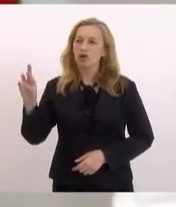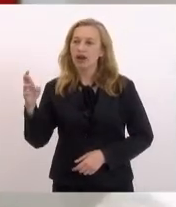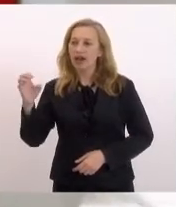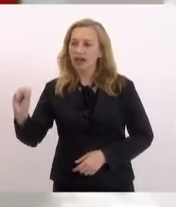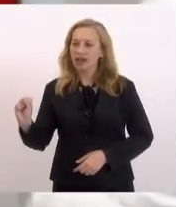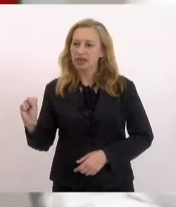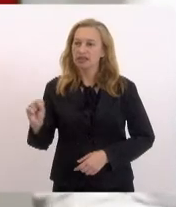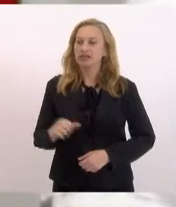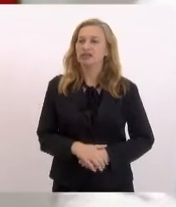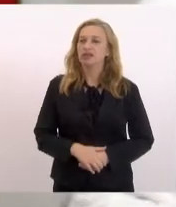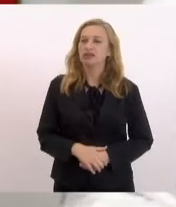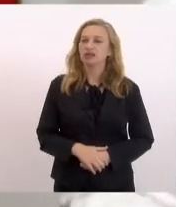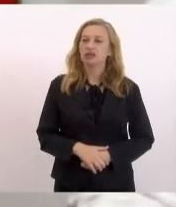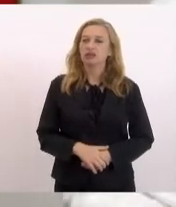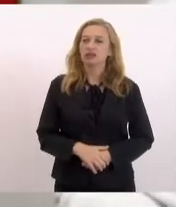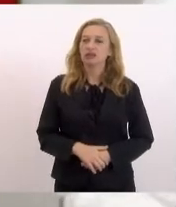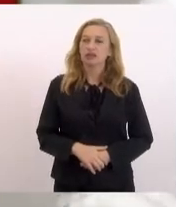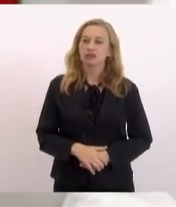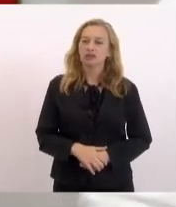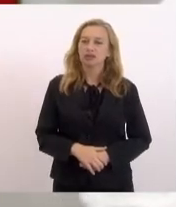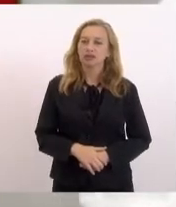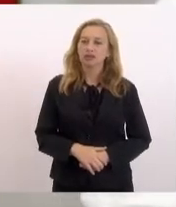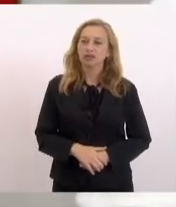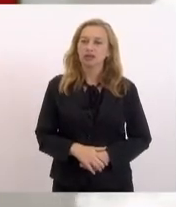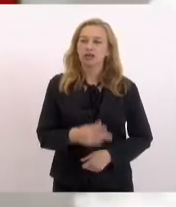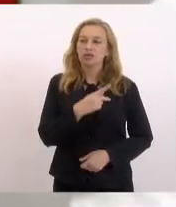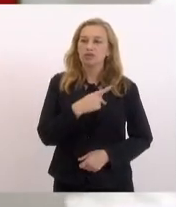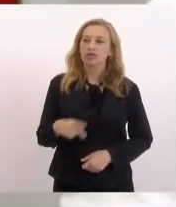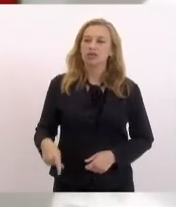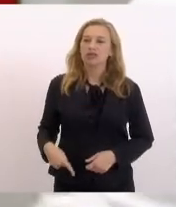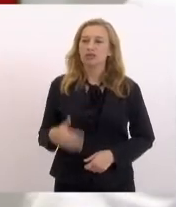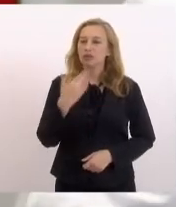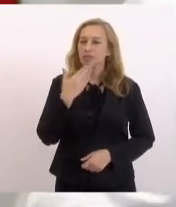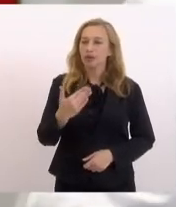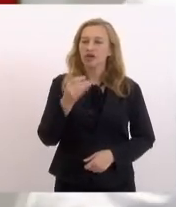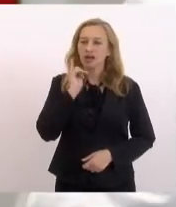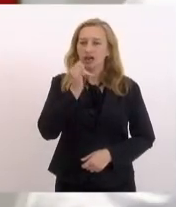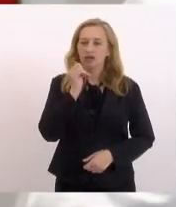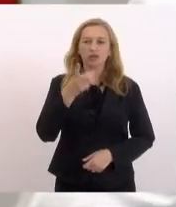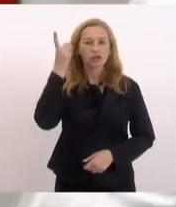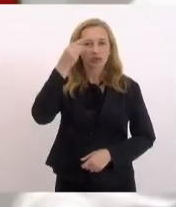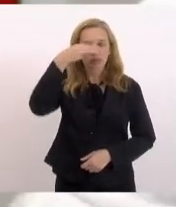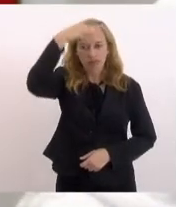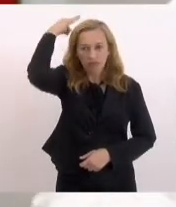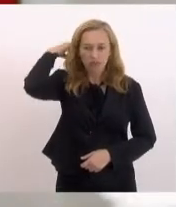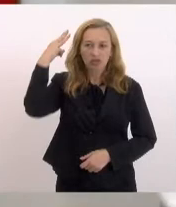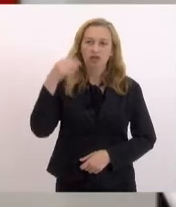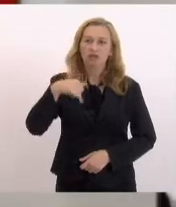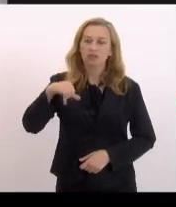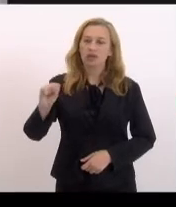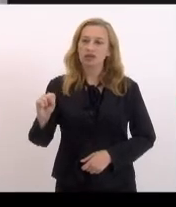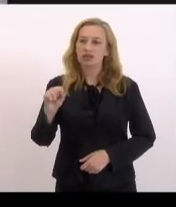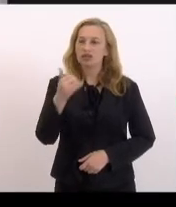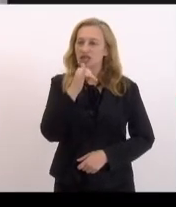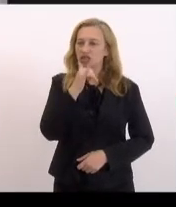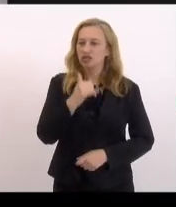Deputado Anderson Moraes. A presença designa relator, deputado Márcio Pacheco, de Minas Energia.